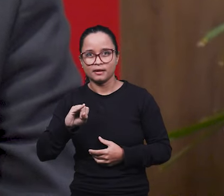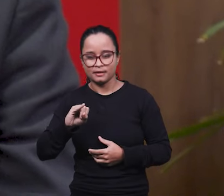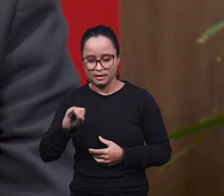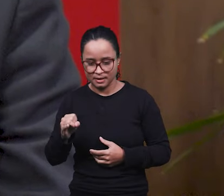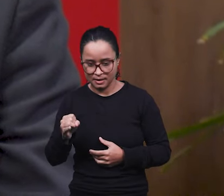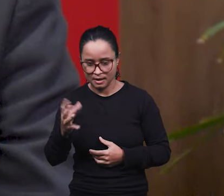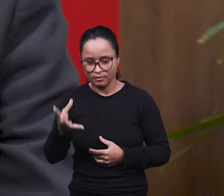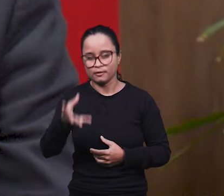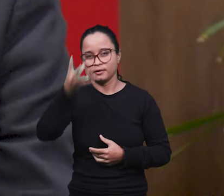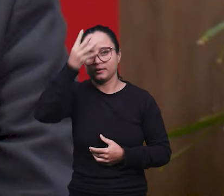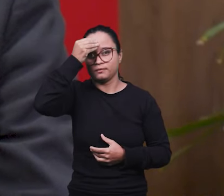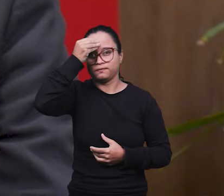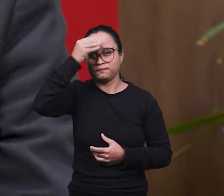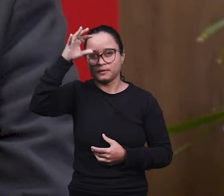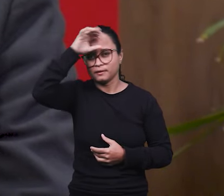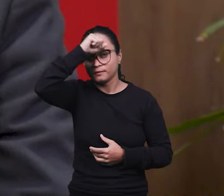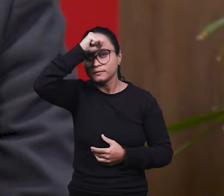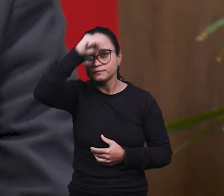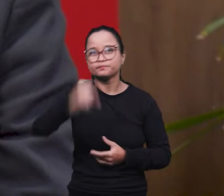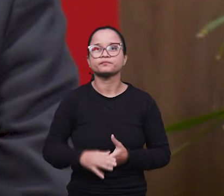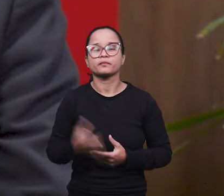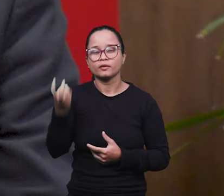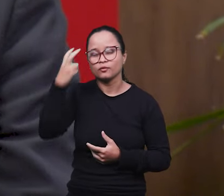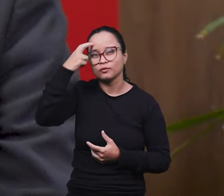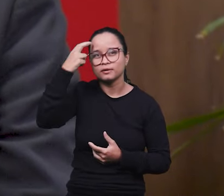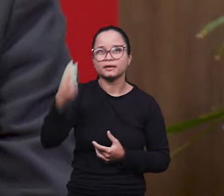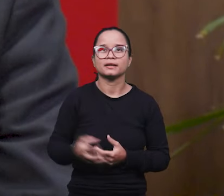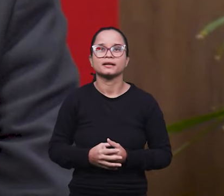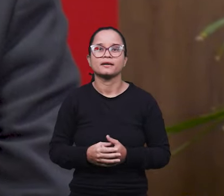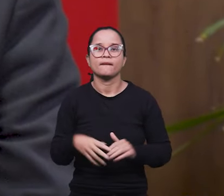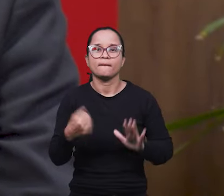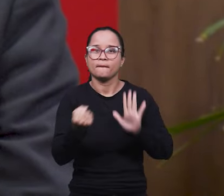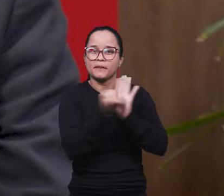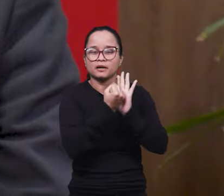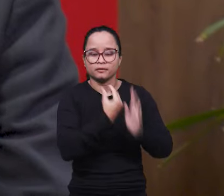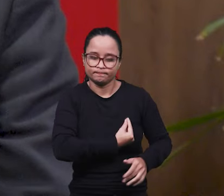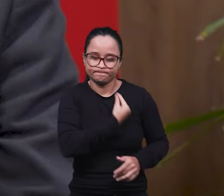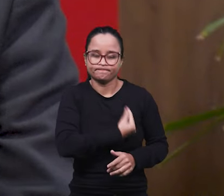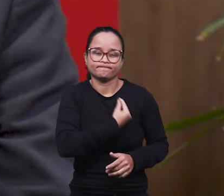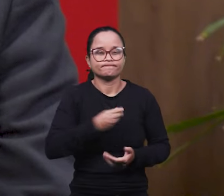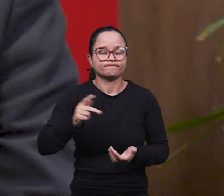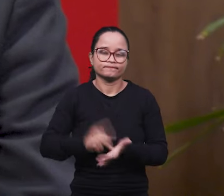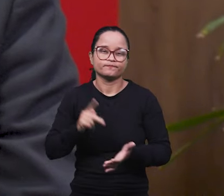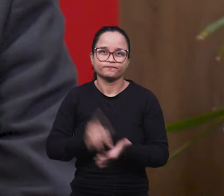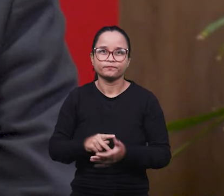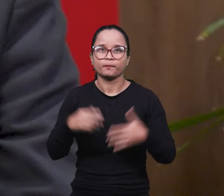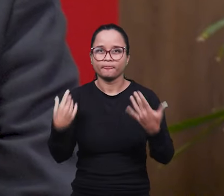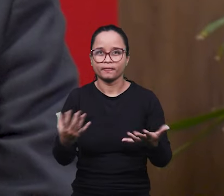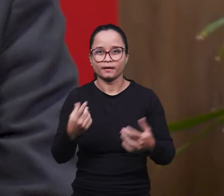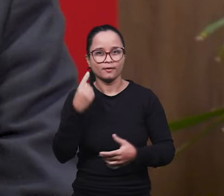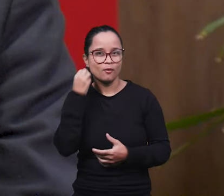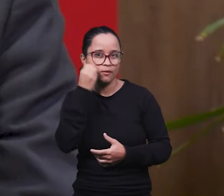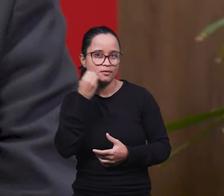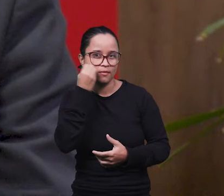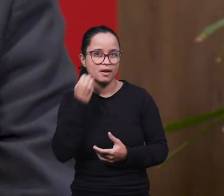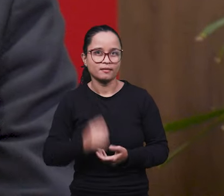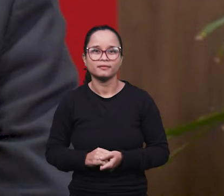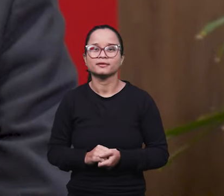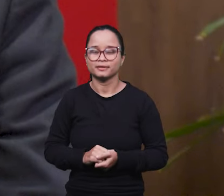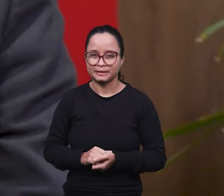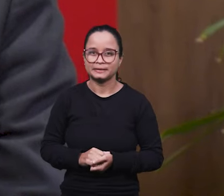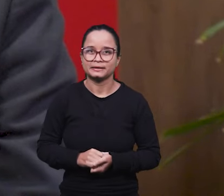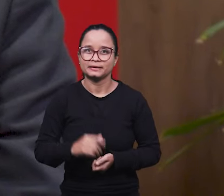conhecimento que que você adquire lá e cultural isso e isso marca pro resto da vida né A Vitória teve essa experiência lá e a gente